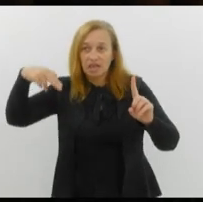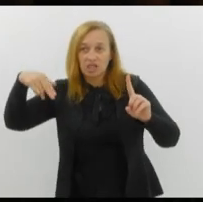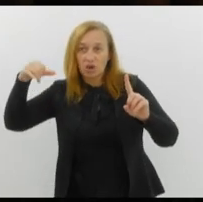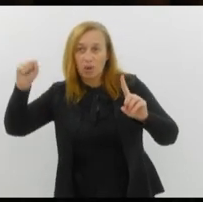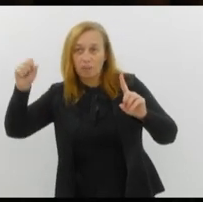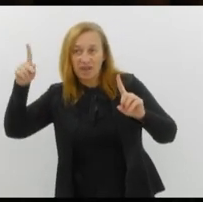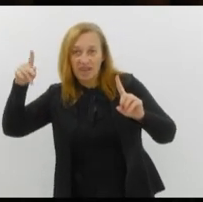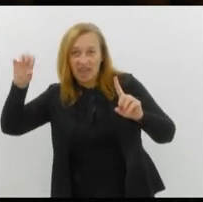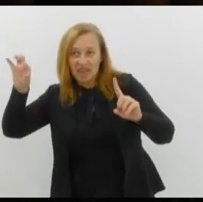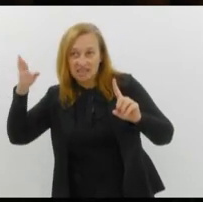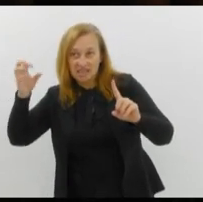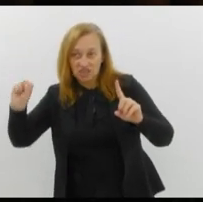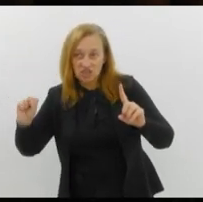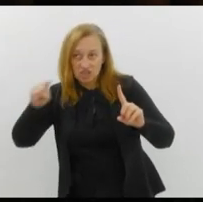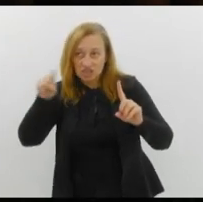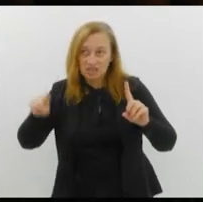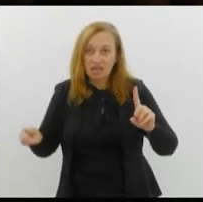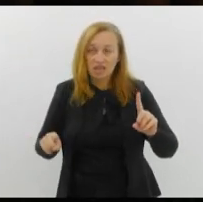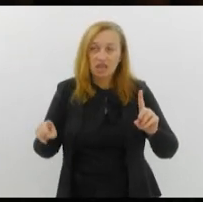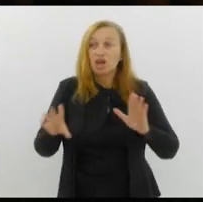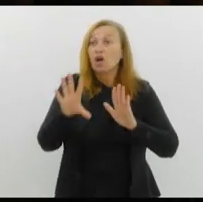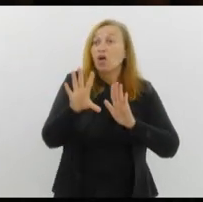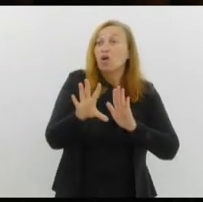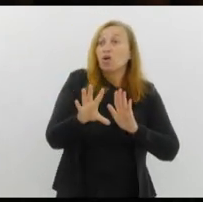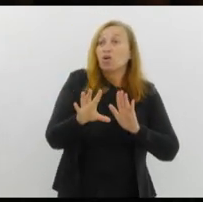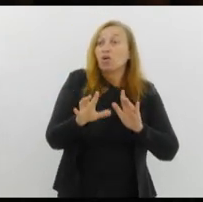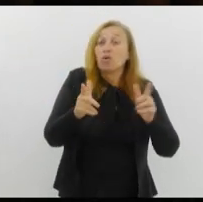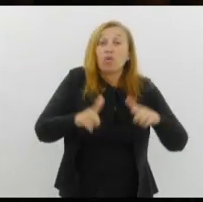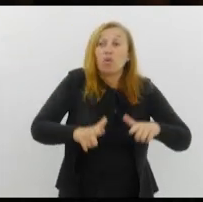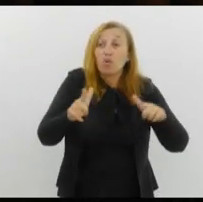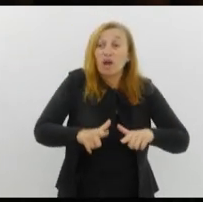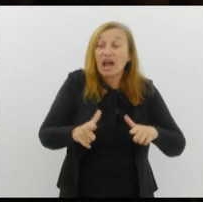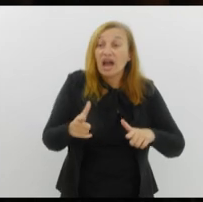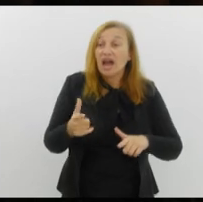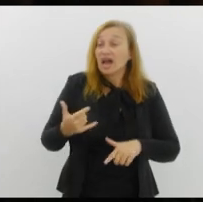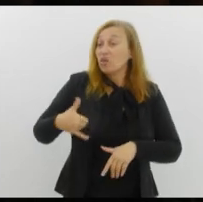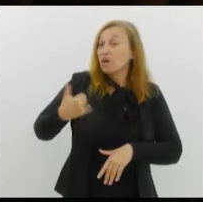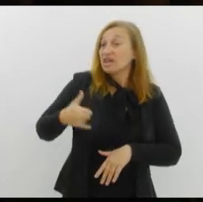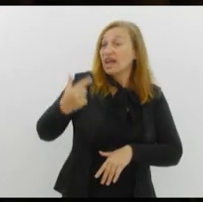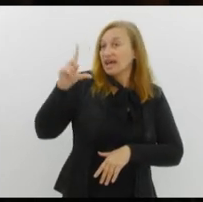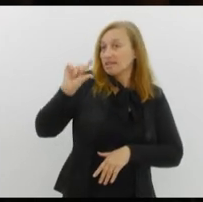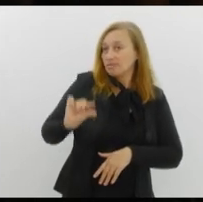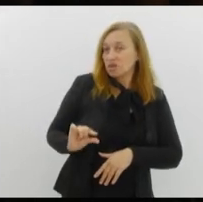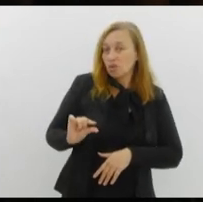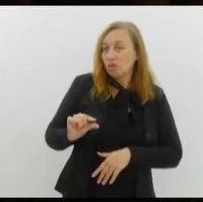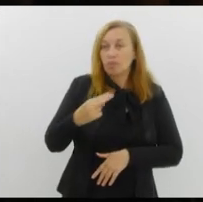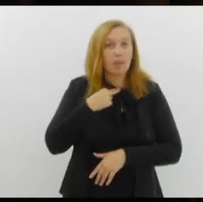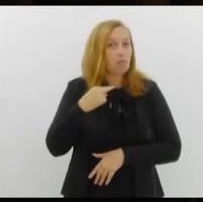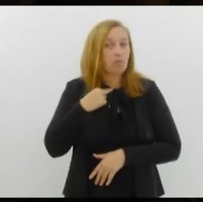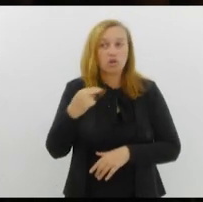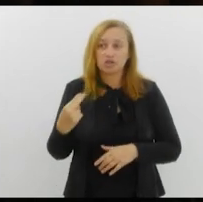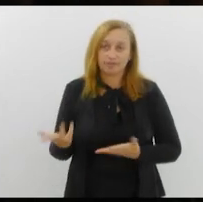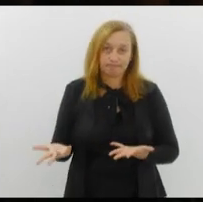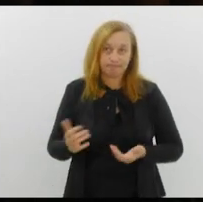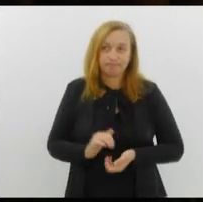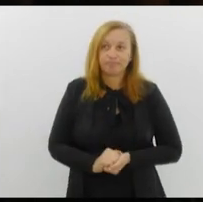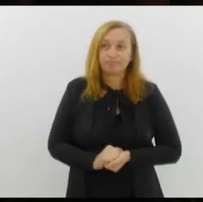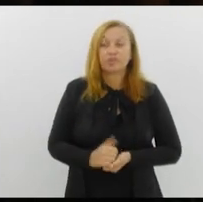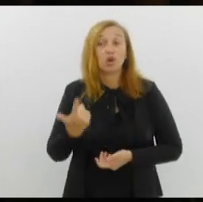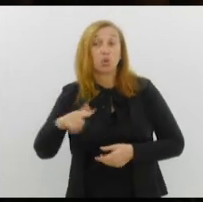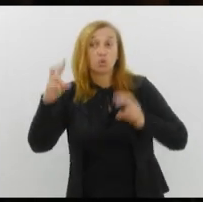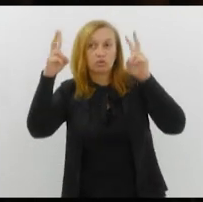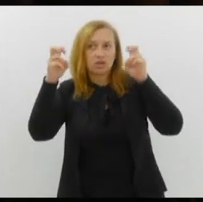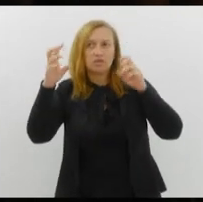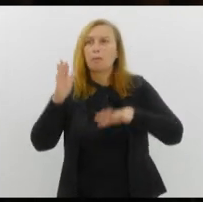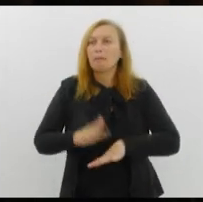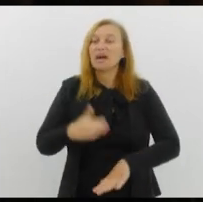MNNNOPQRSTUVXZ, conteúdo inadequado para menores de idade e dá outras providências. Ou seja, mais